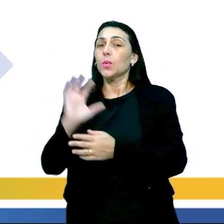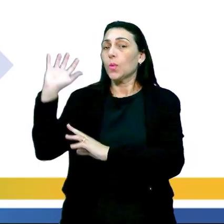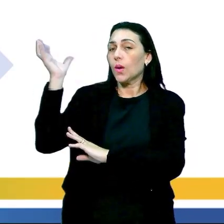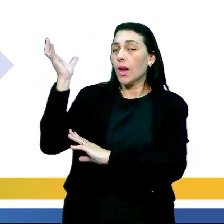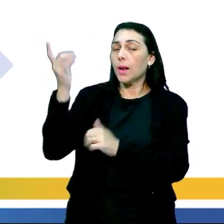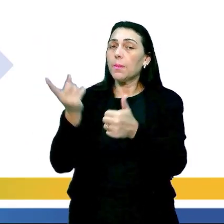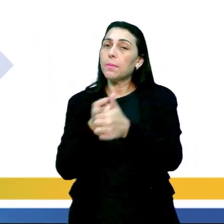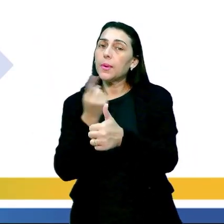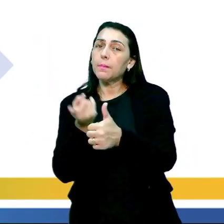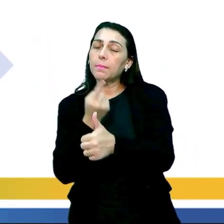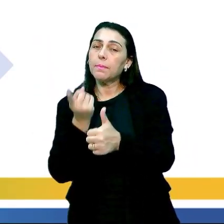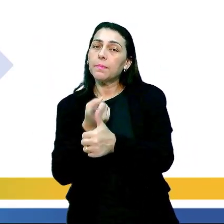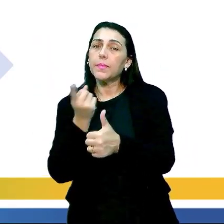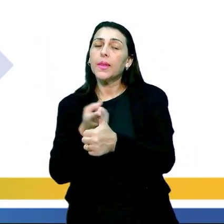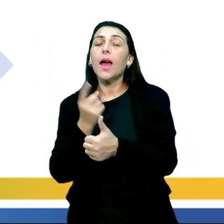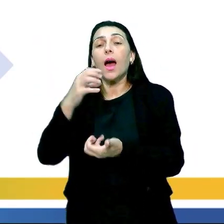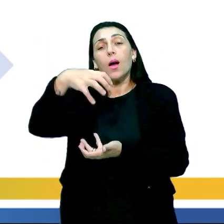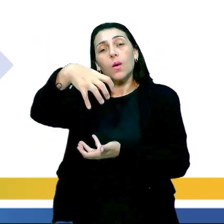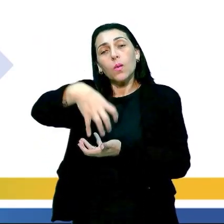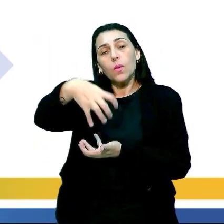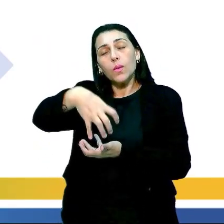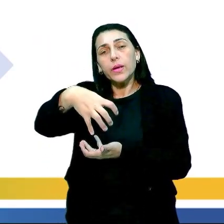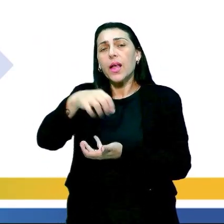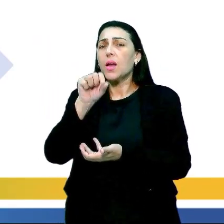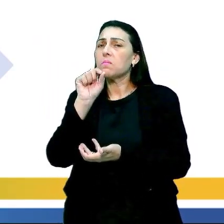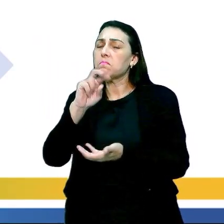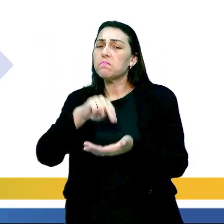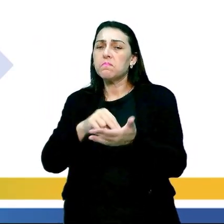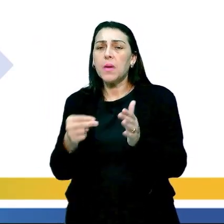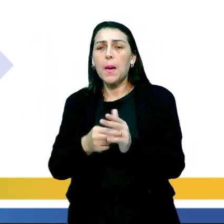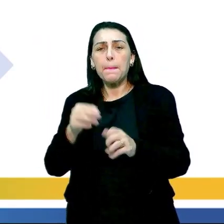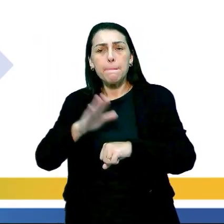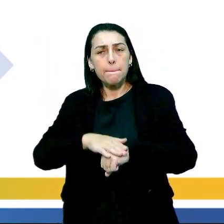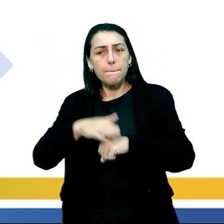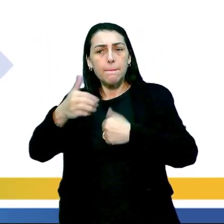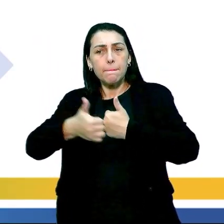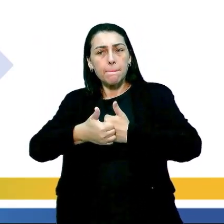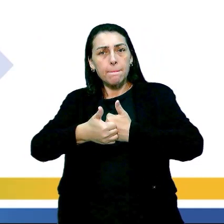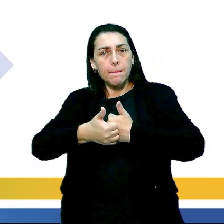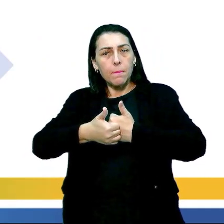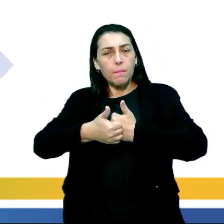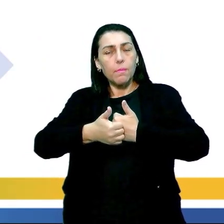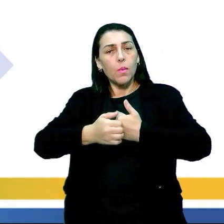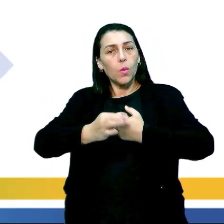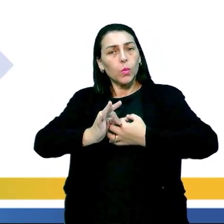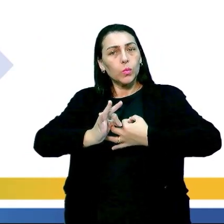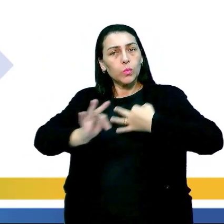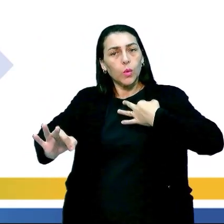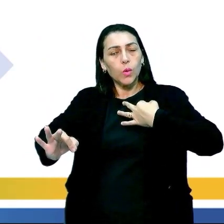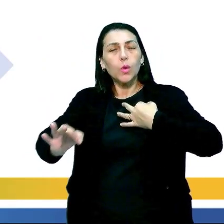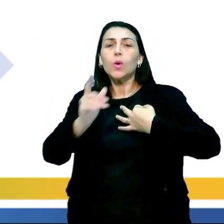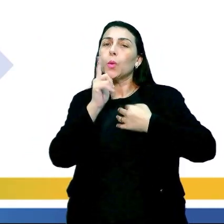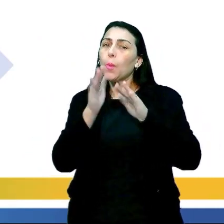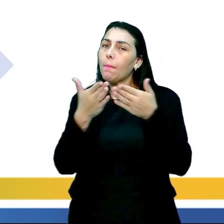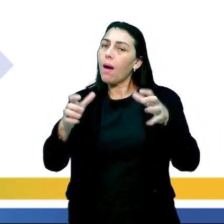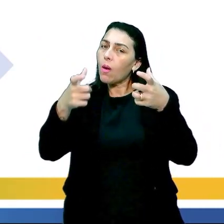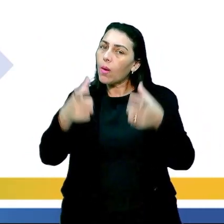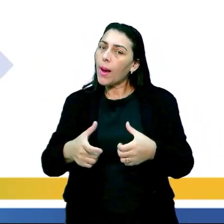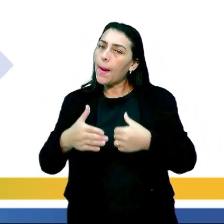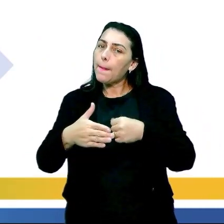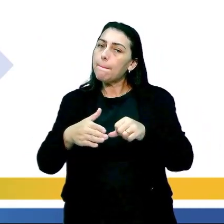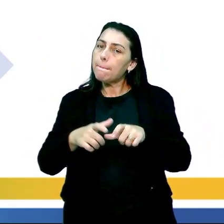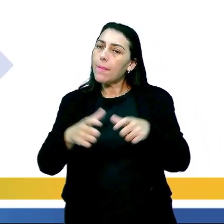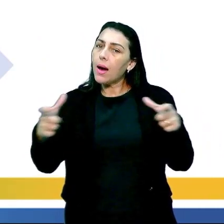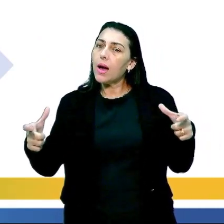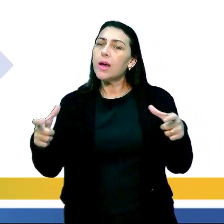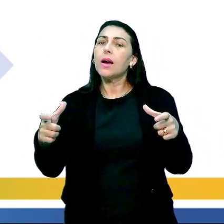clima. Primeiro, a continentalidade é o seguinte: quanto mais afastado do mar for um local, maior será